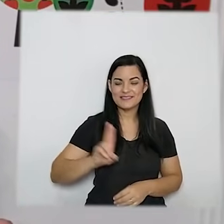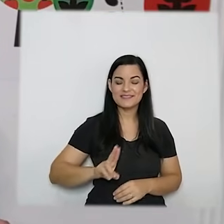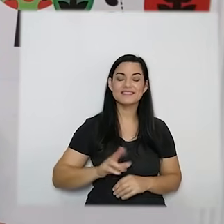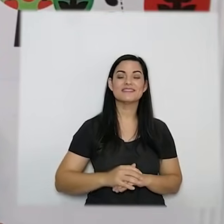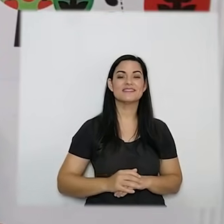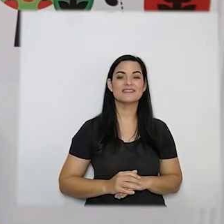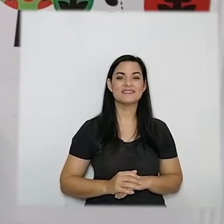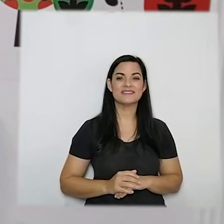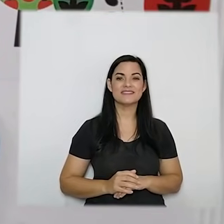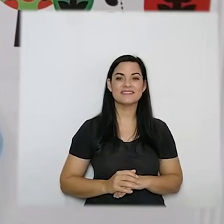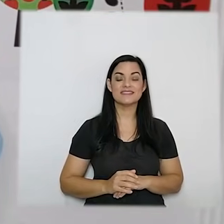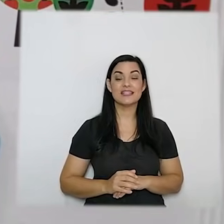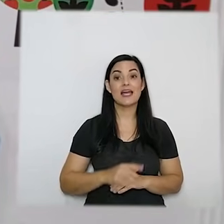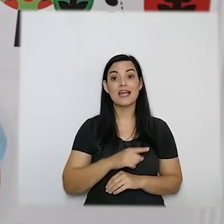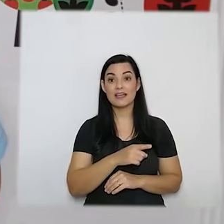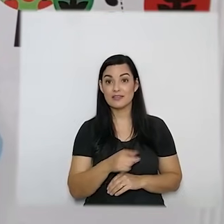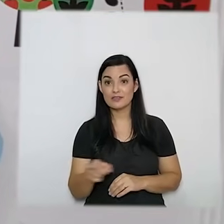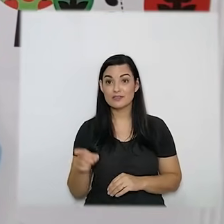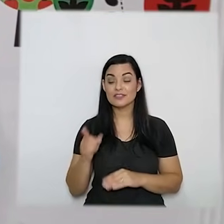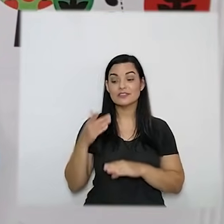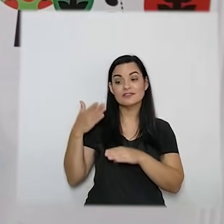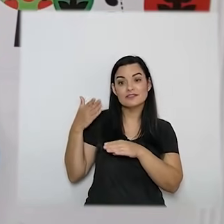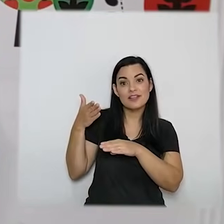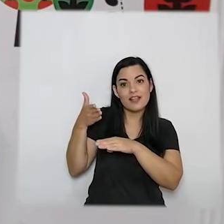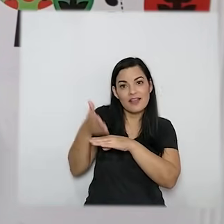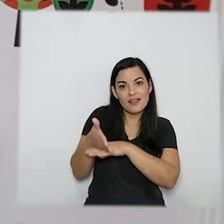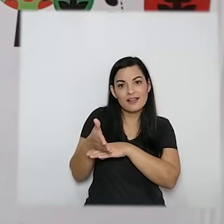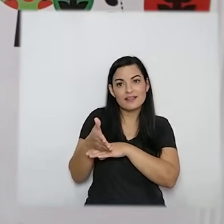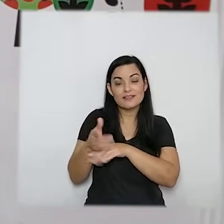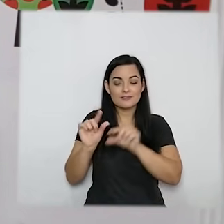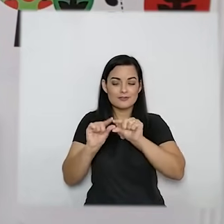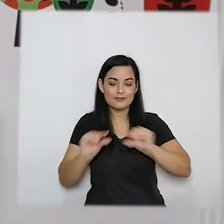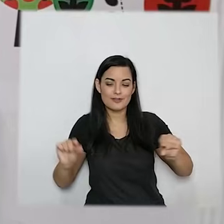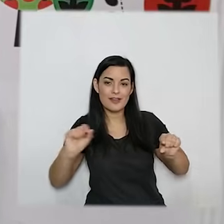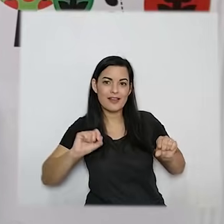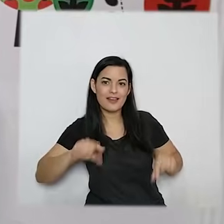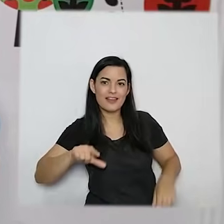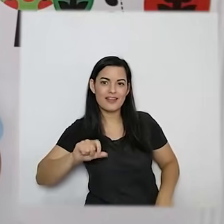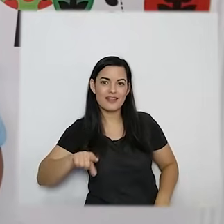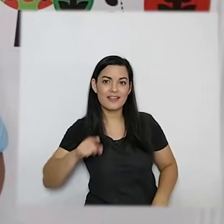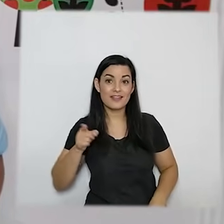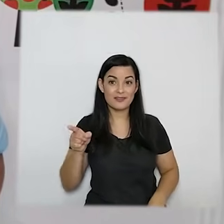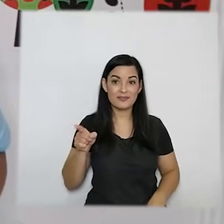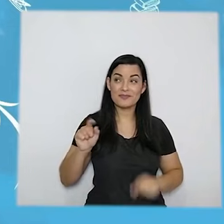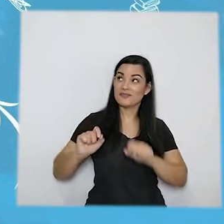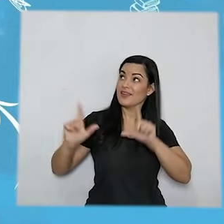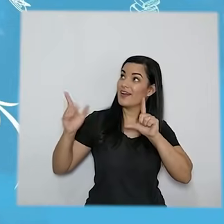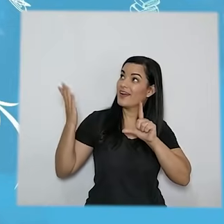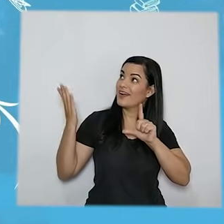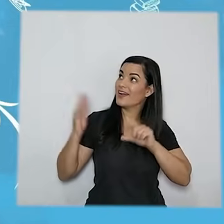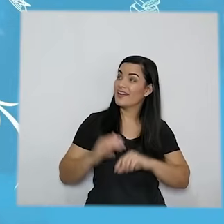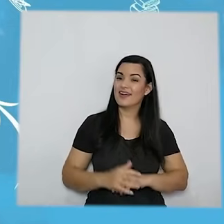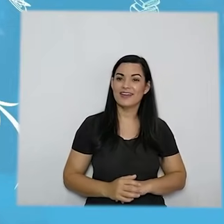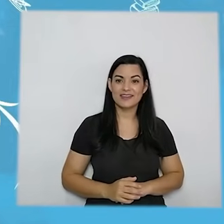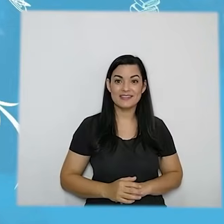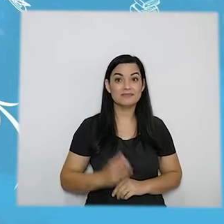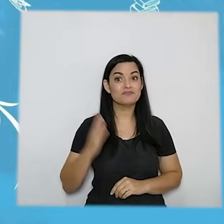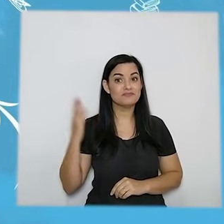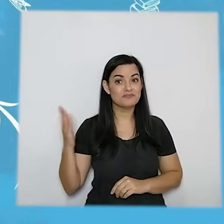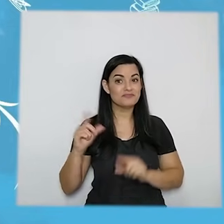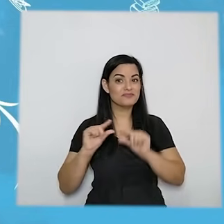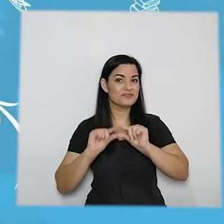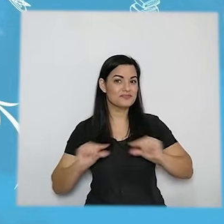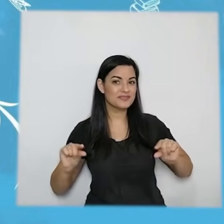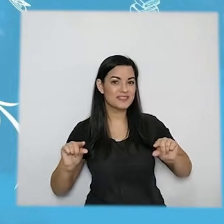a ferramenta. Vocês vão acessar esse link que vai aparecer aí na sua tela. Esse